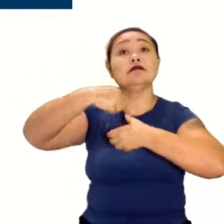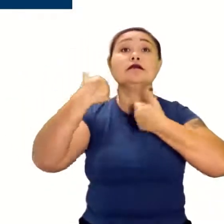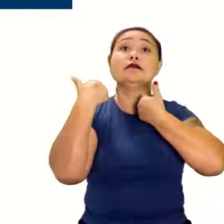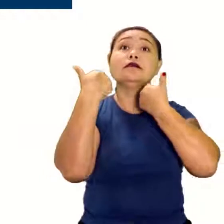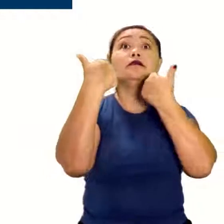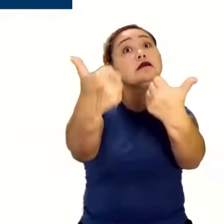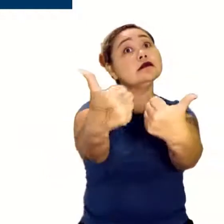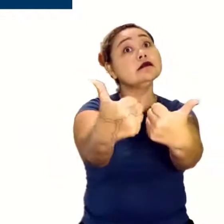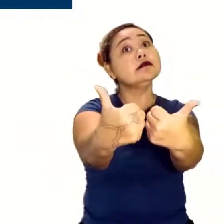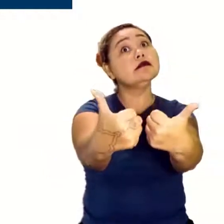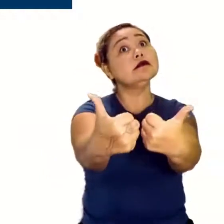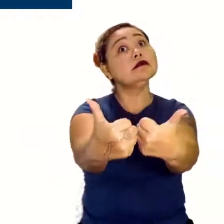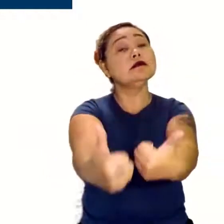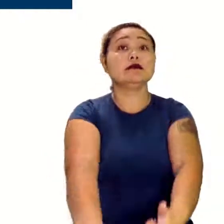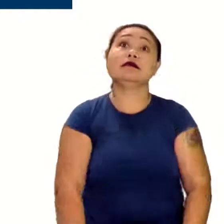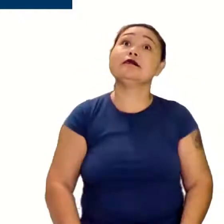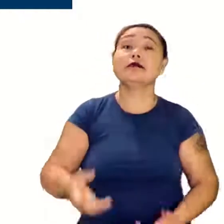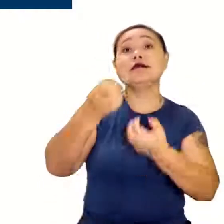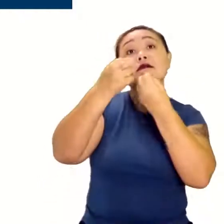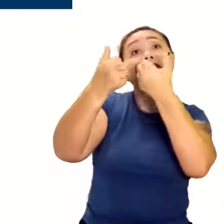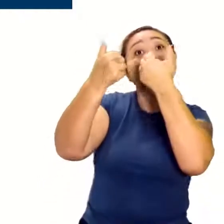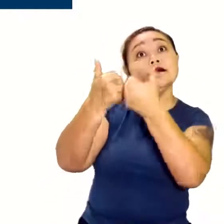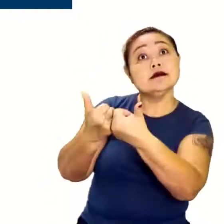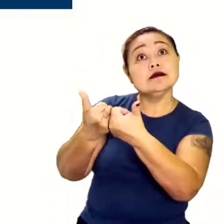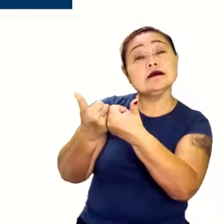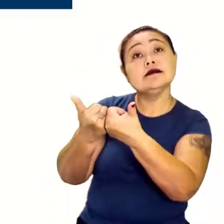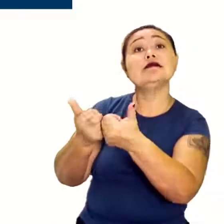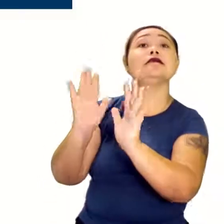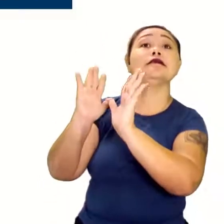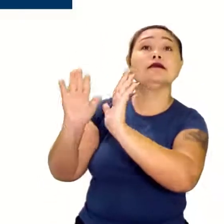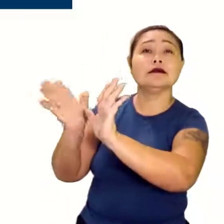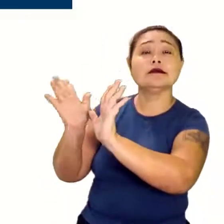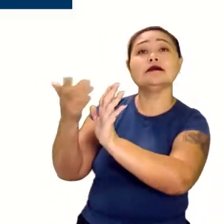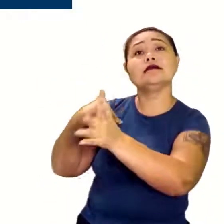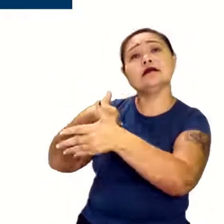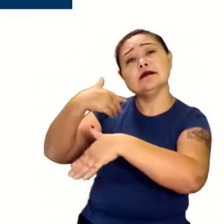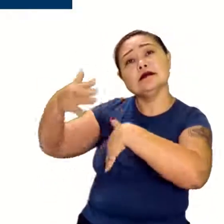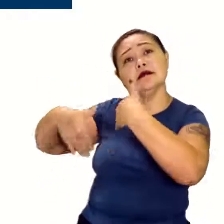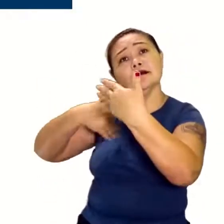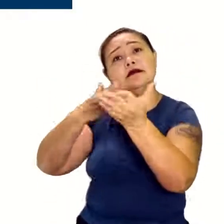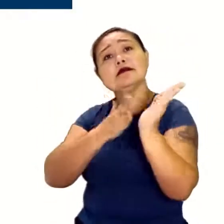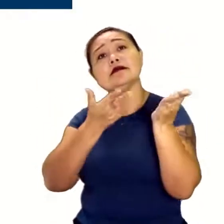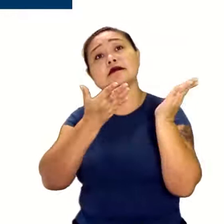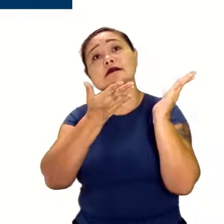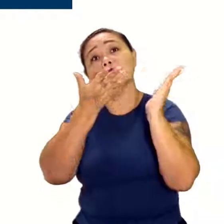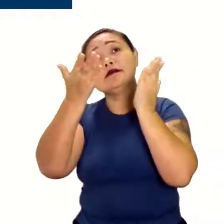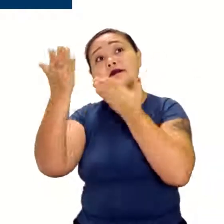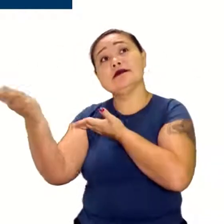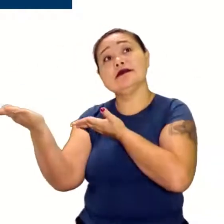operacionais. Muito bem. E já vamos lá dar o passeio do dia.